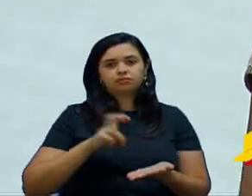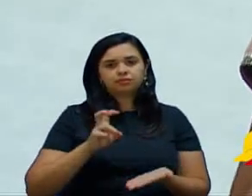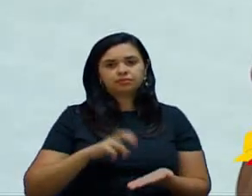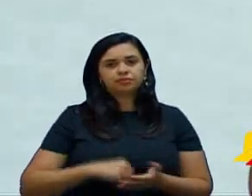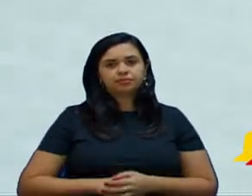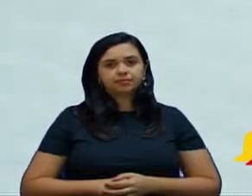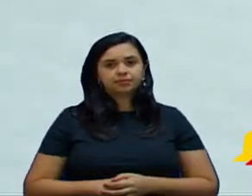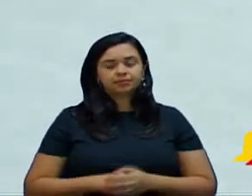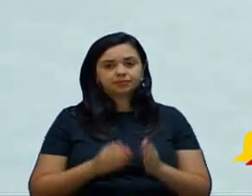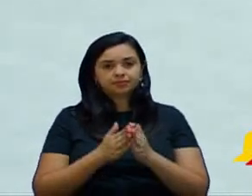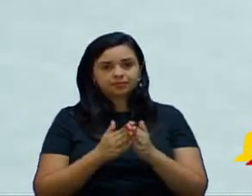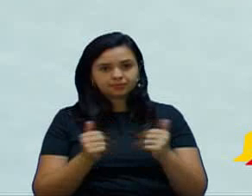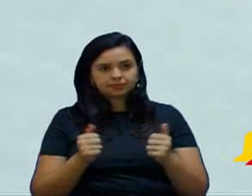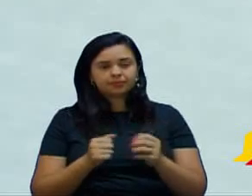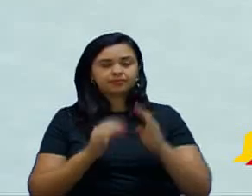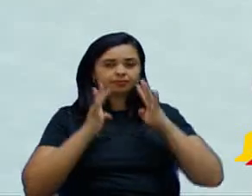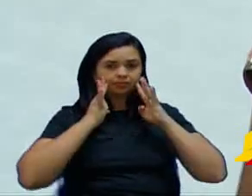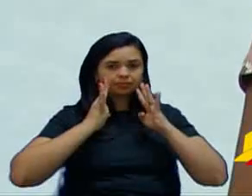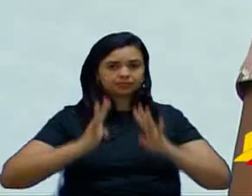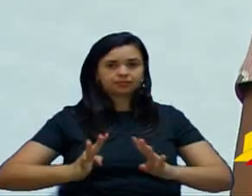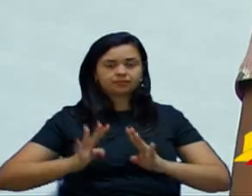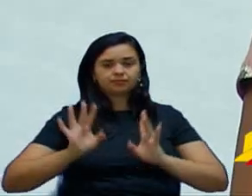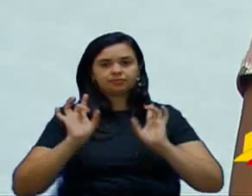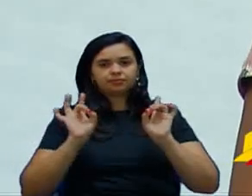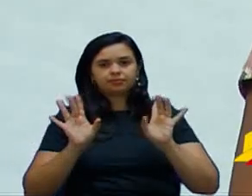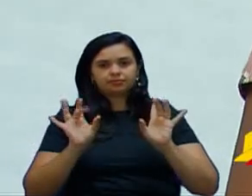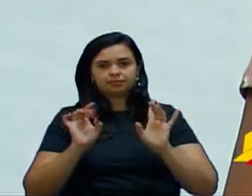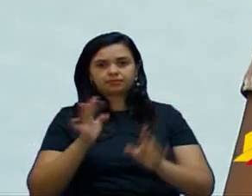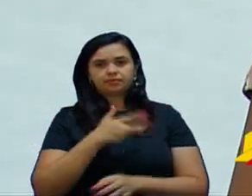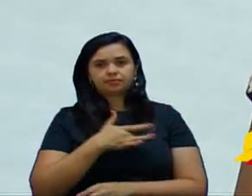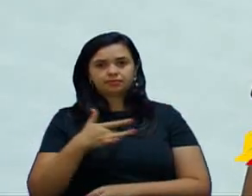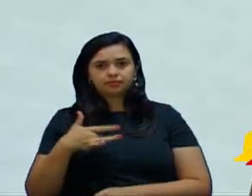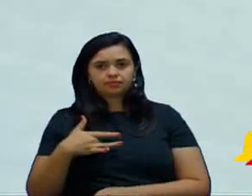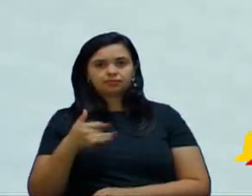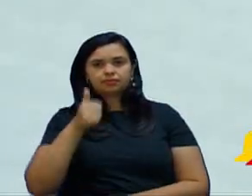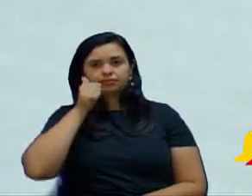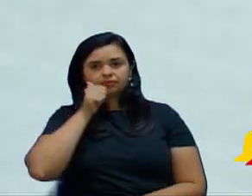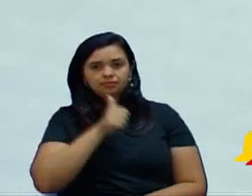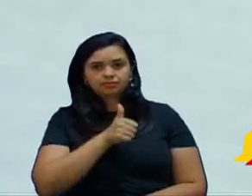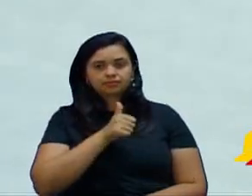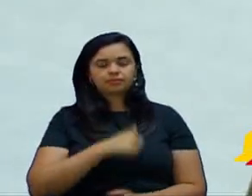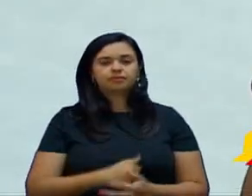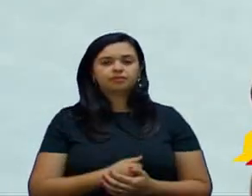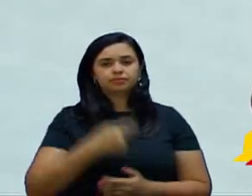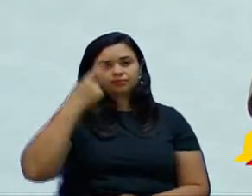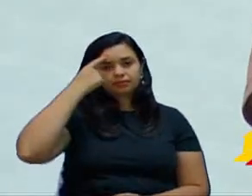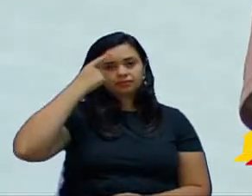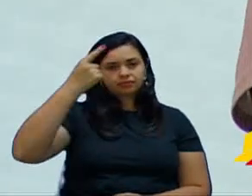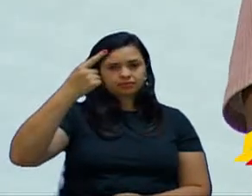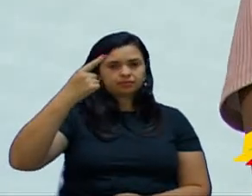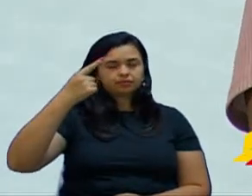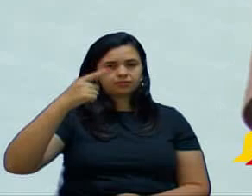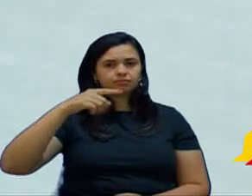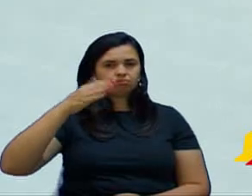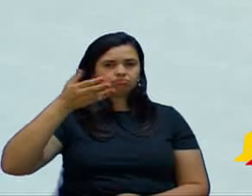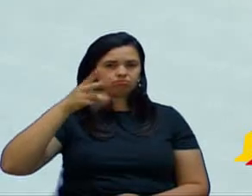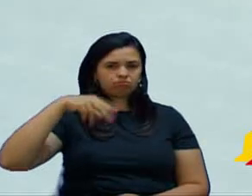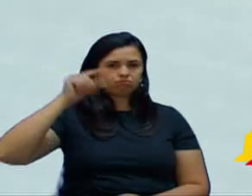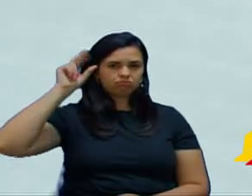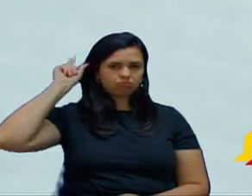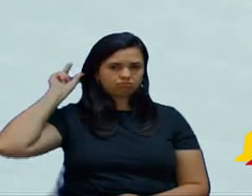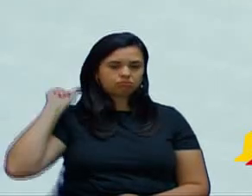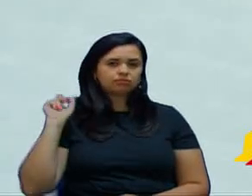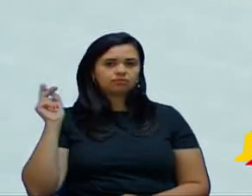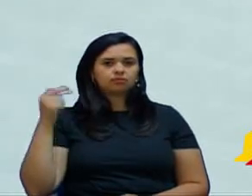pedir uma atenção especial sobre a saúde da mulher. Eu me lembro que há um tempo atrás, quando eu